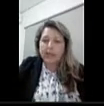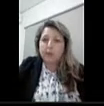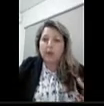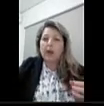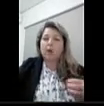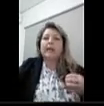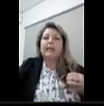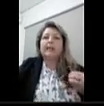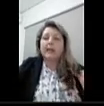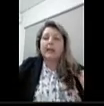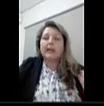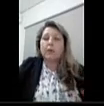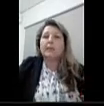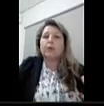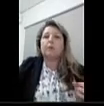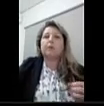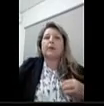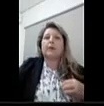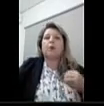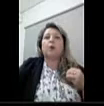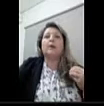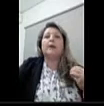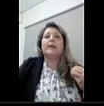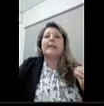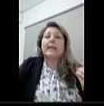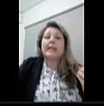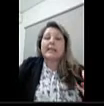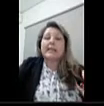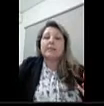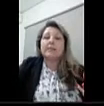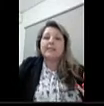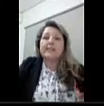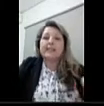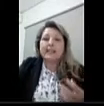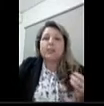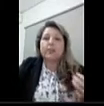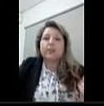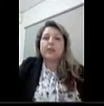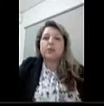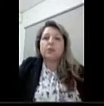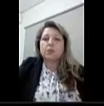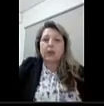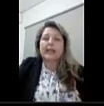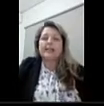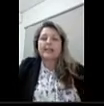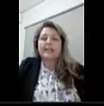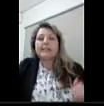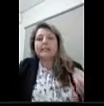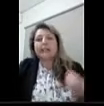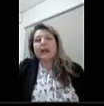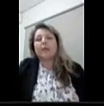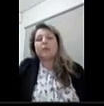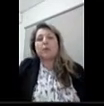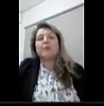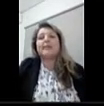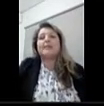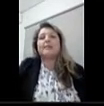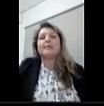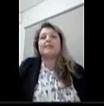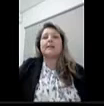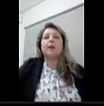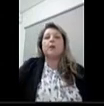não é igual, não é tão bom. E aí, inclusive, incentivar os colegas nesse trabalho de